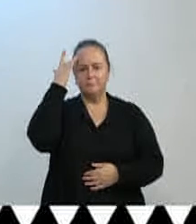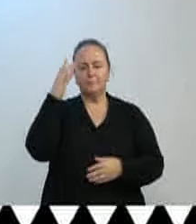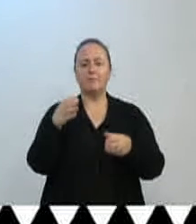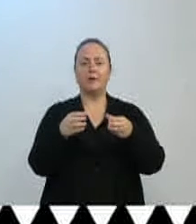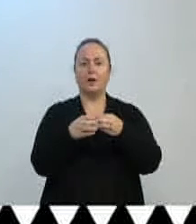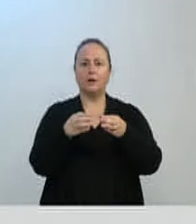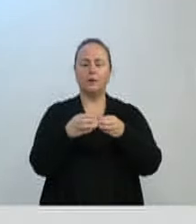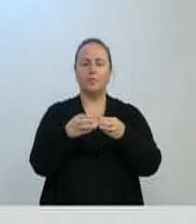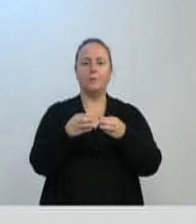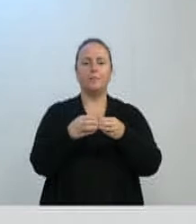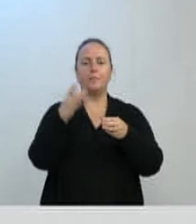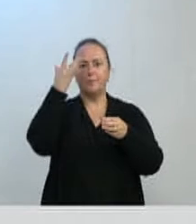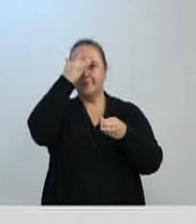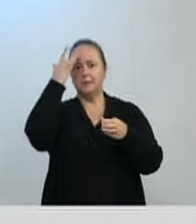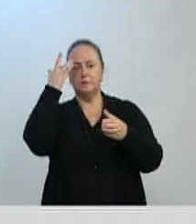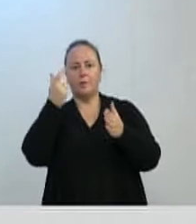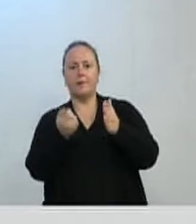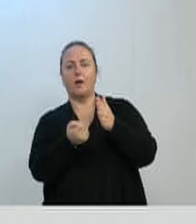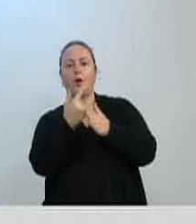para isso.